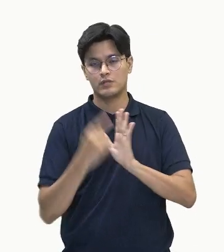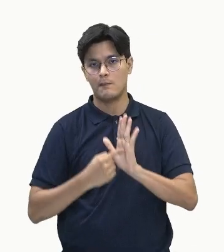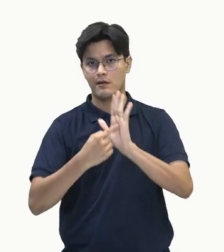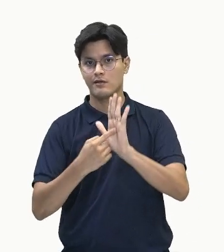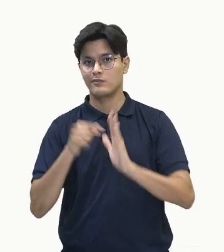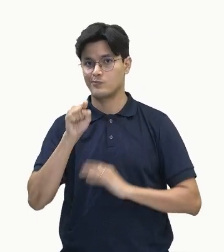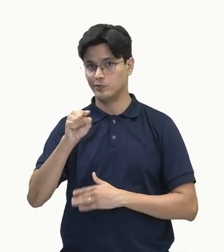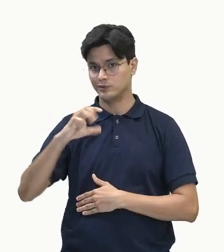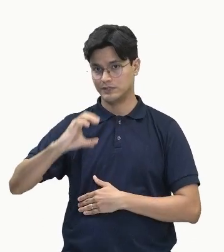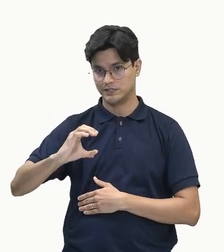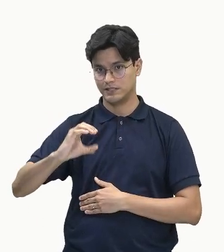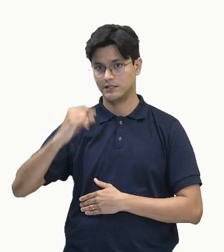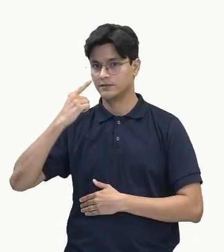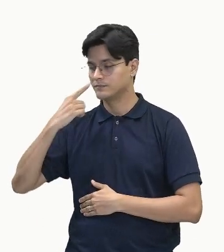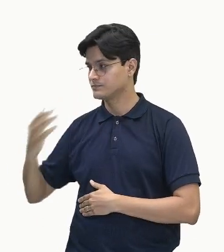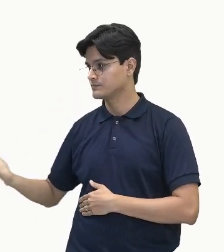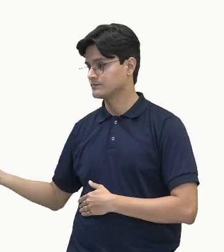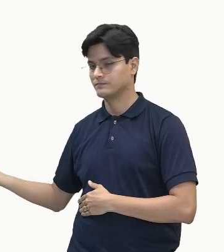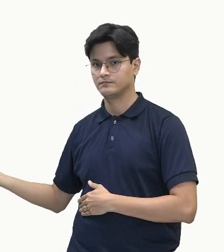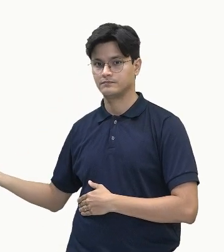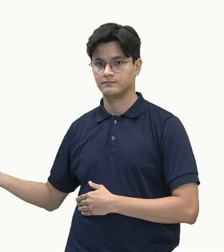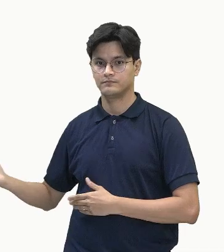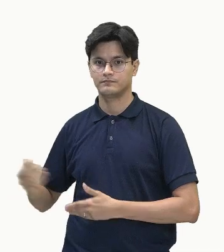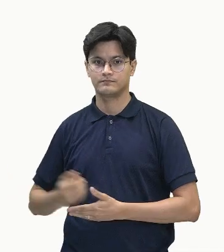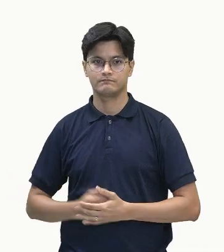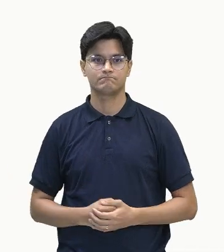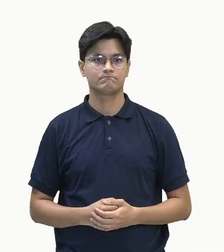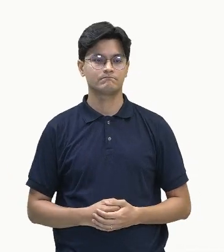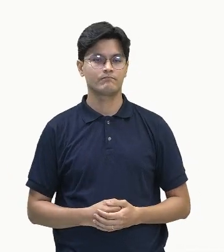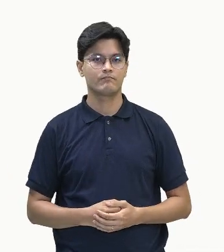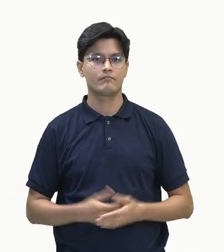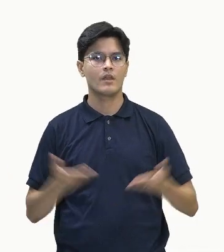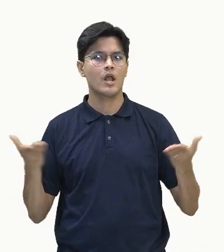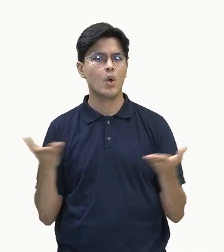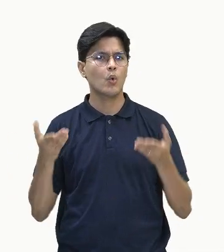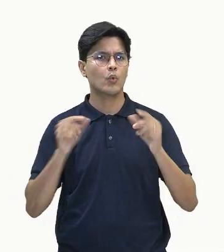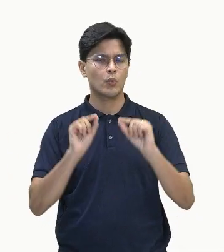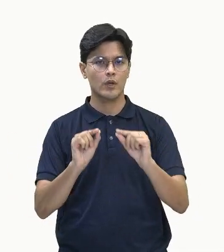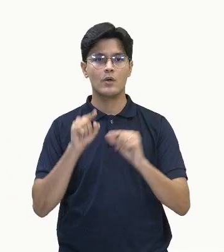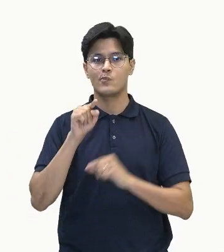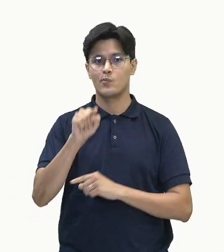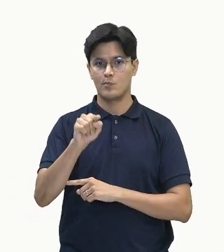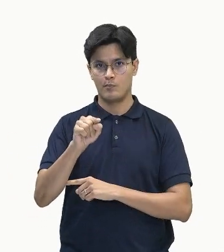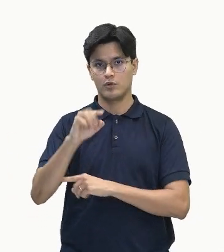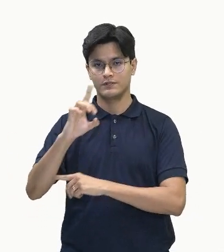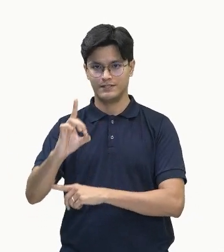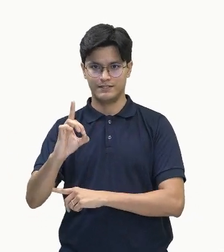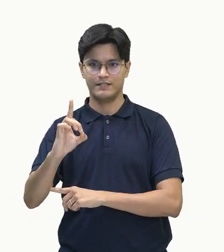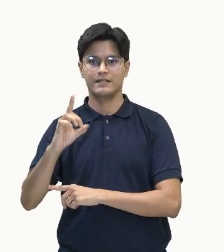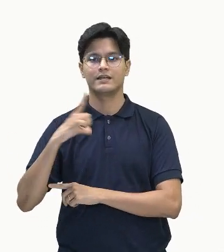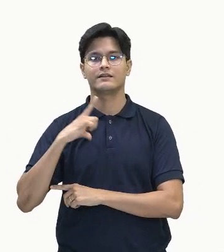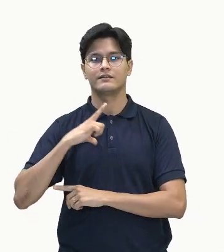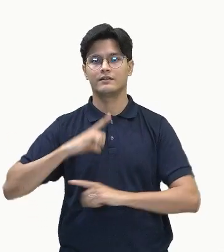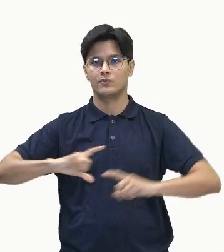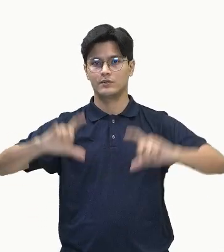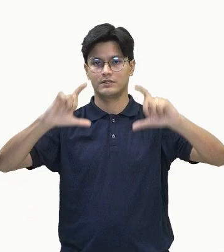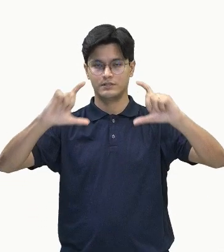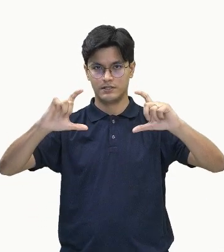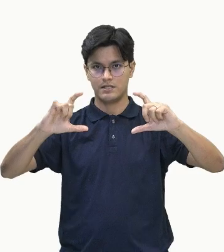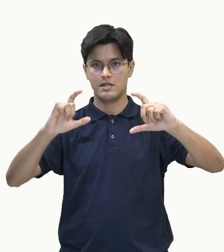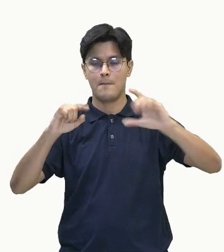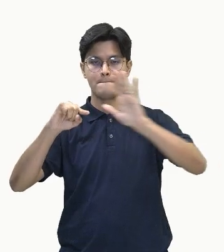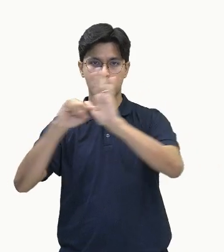Por último, nós temos aí no caso o ponto D. O ponto D que possui coordenadas